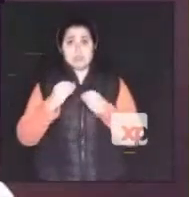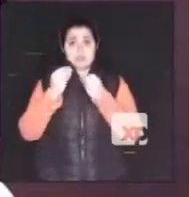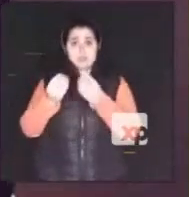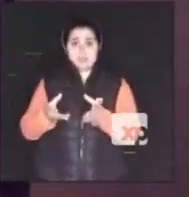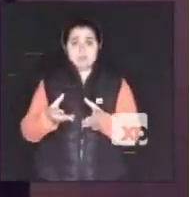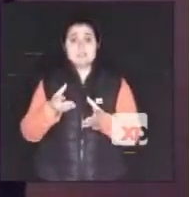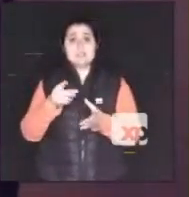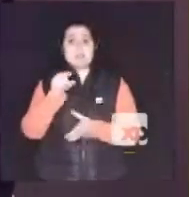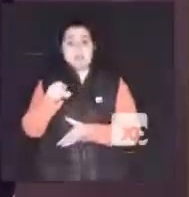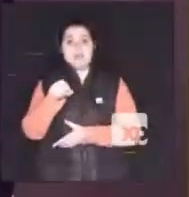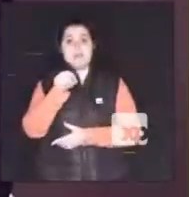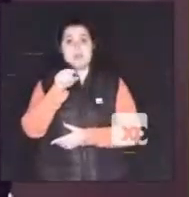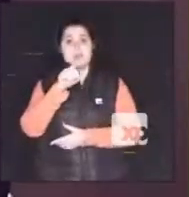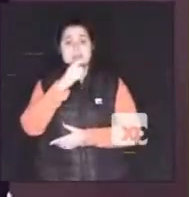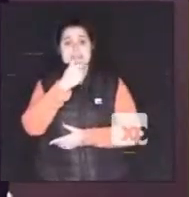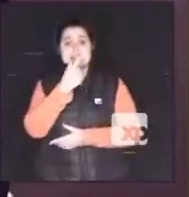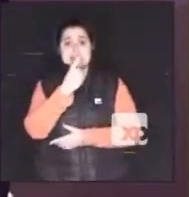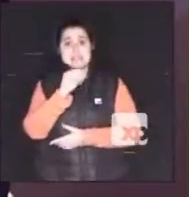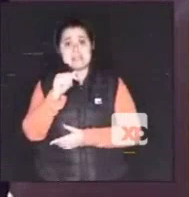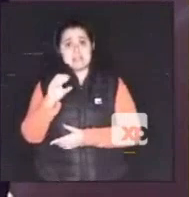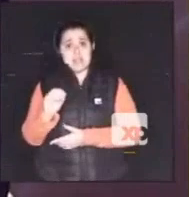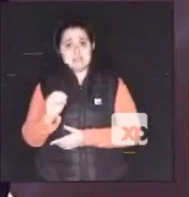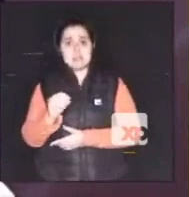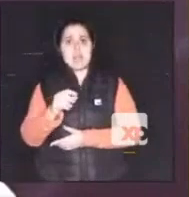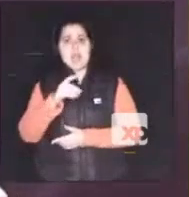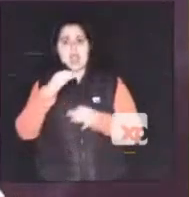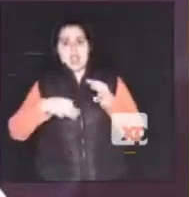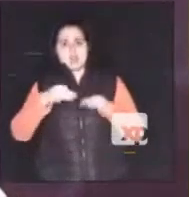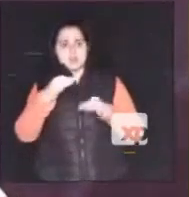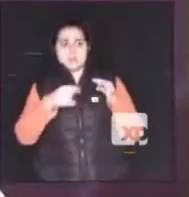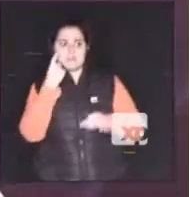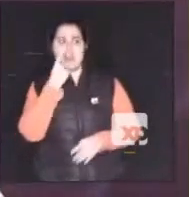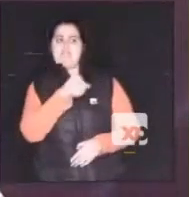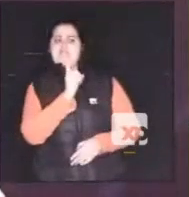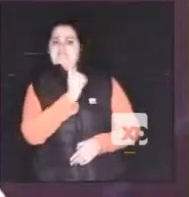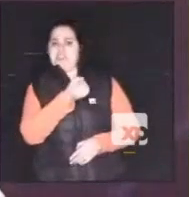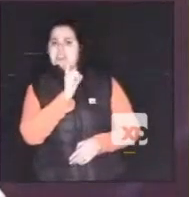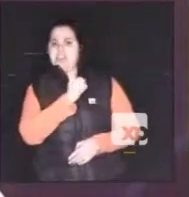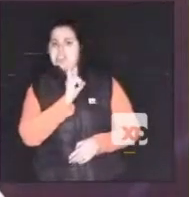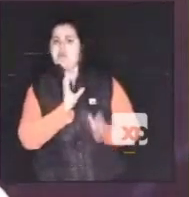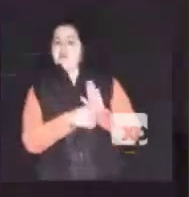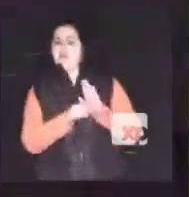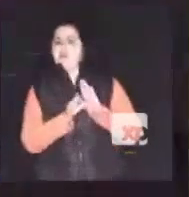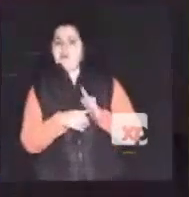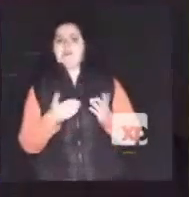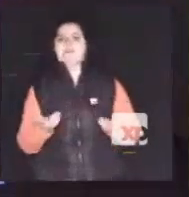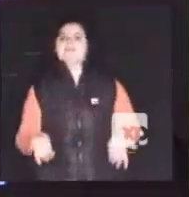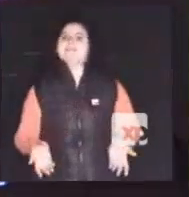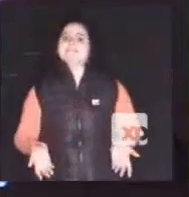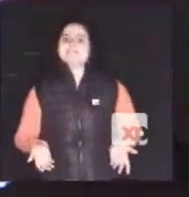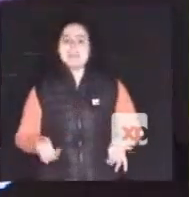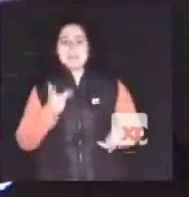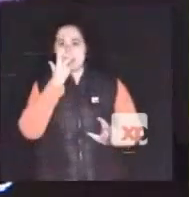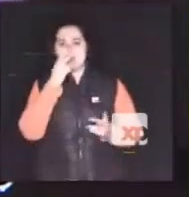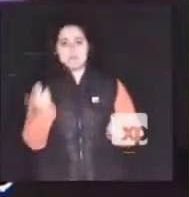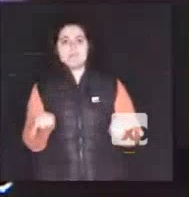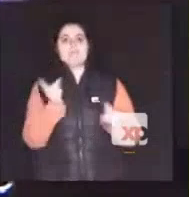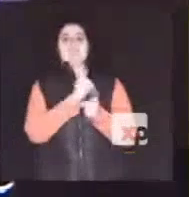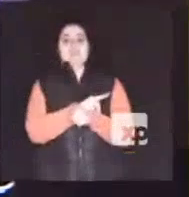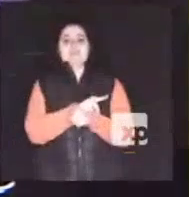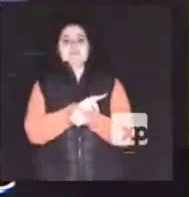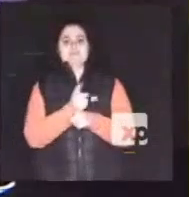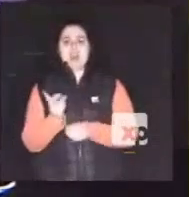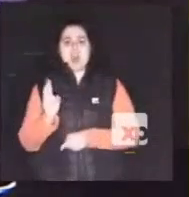está vendo arrependimento eficaz aí o juiz indicou uma testemunha para que você tá vendo bandido porque é uma inversão